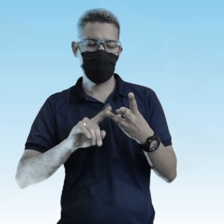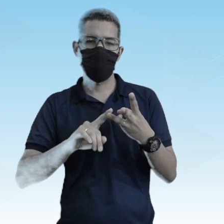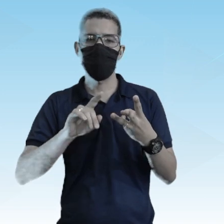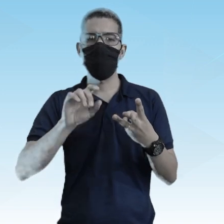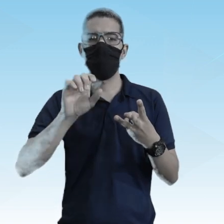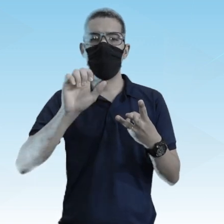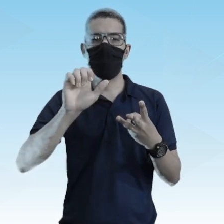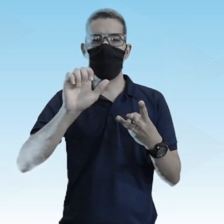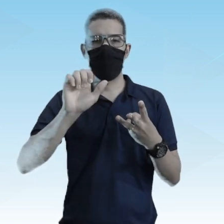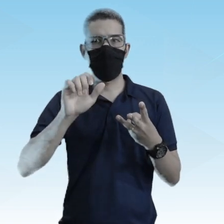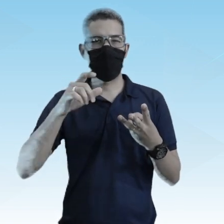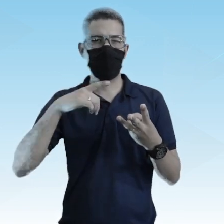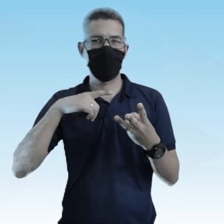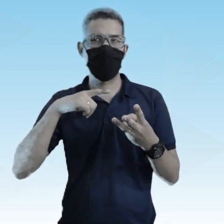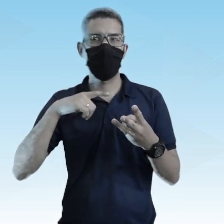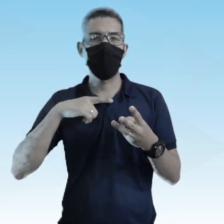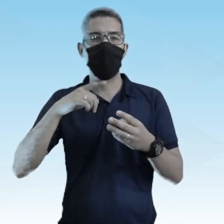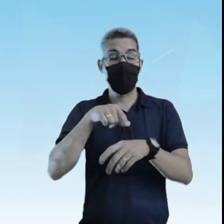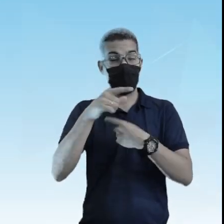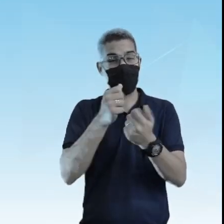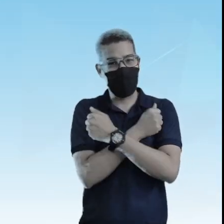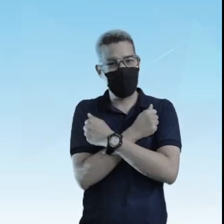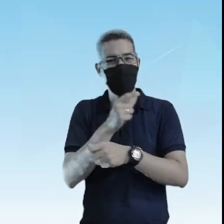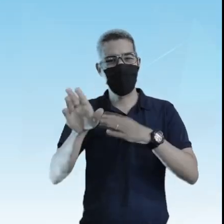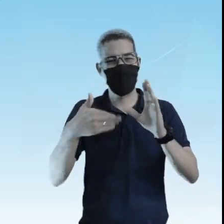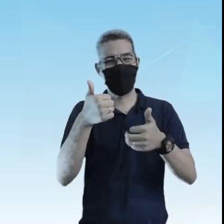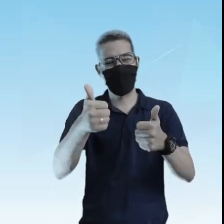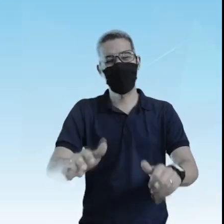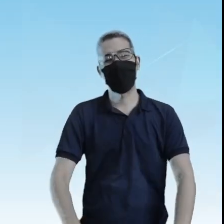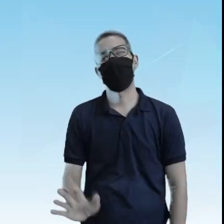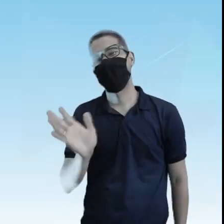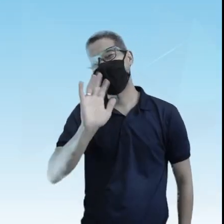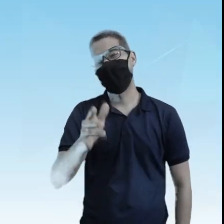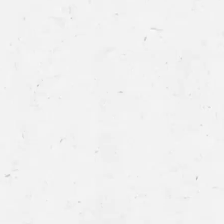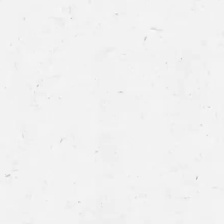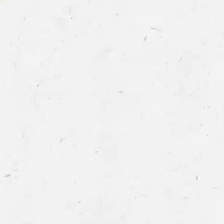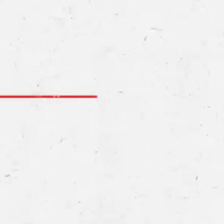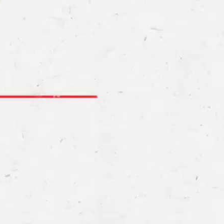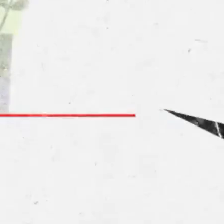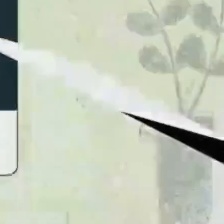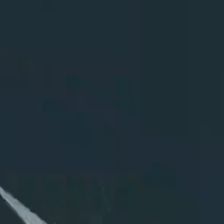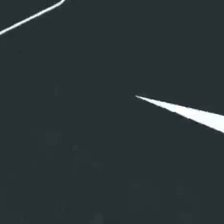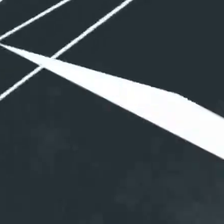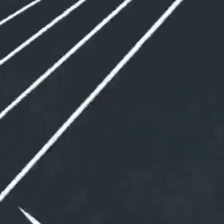da Transmissão, tudo junto sem acento. Forte abraço, até a próxima videoaula. Tchau, tchau.